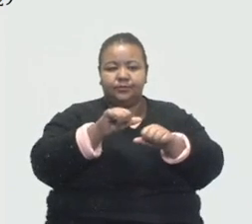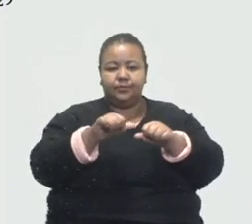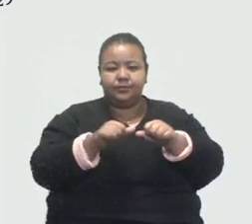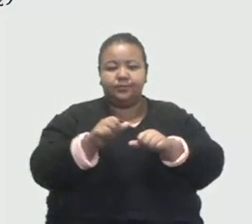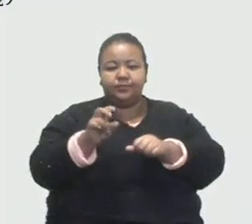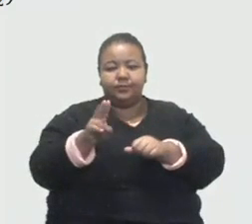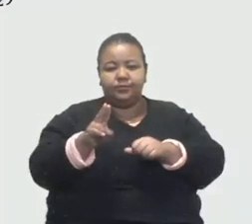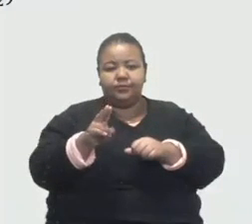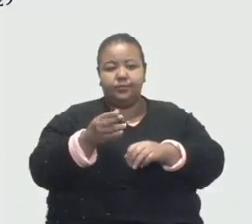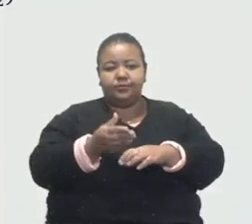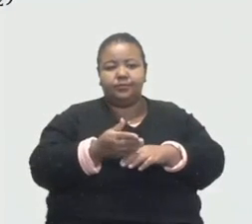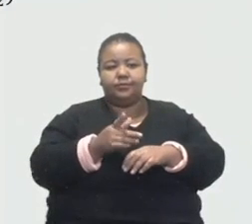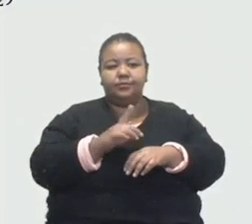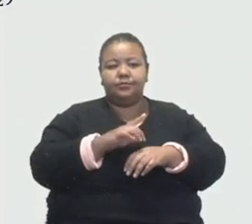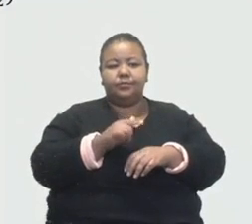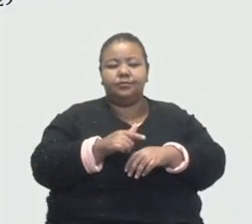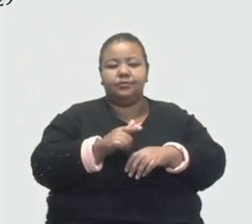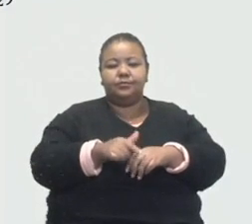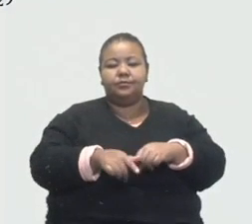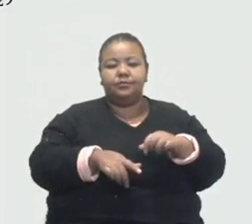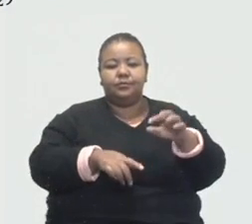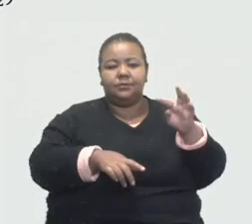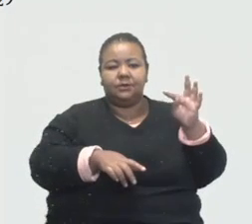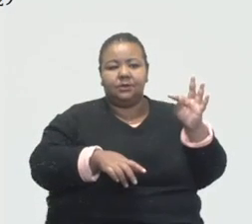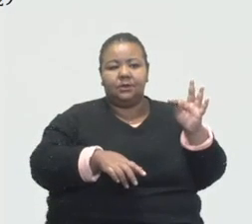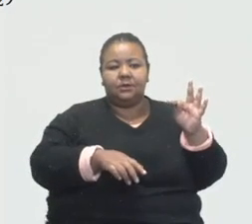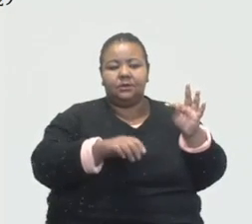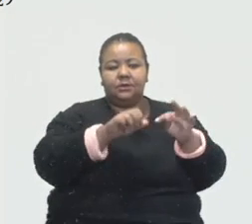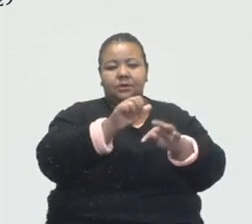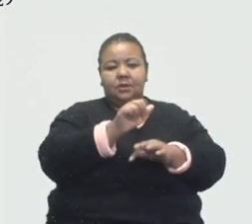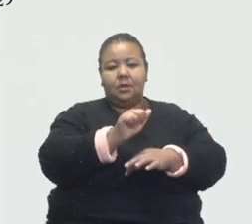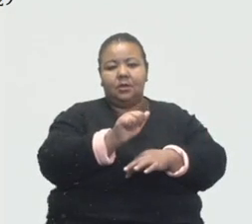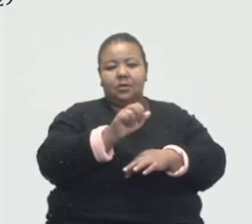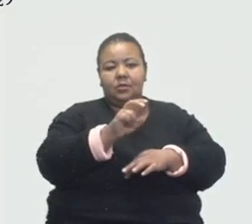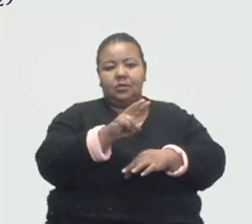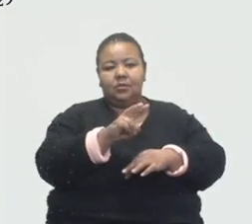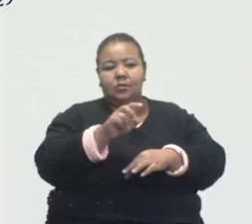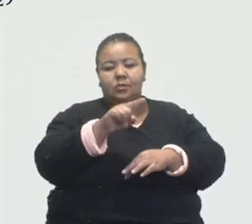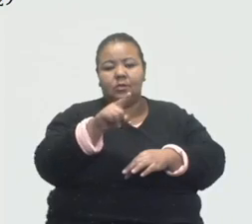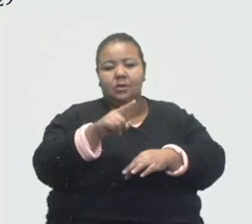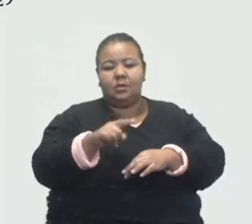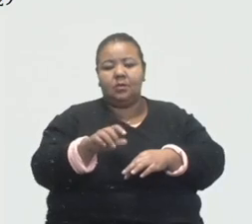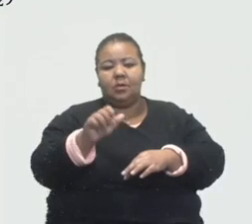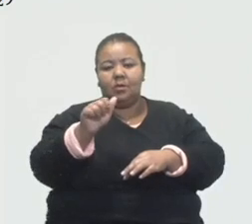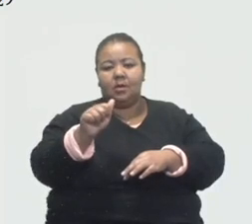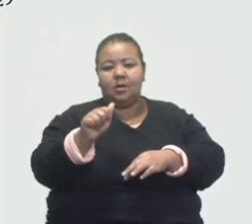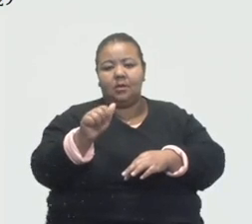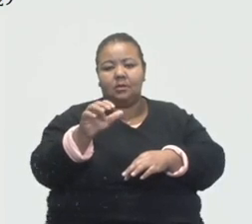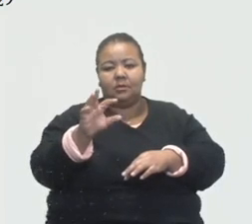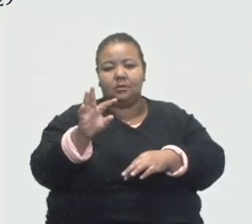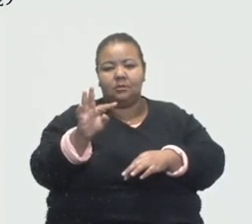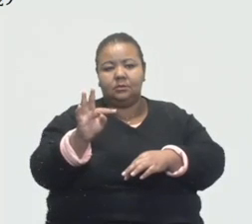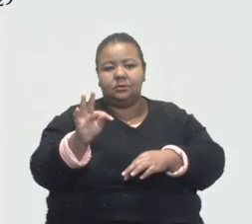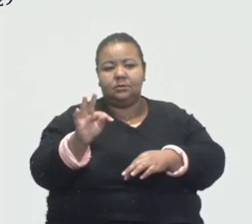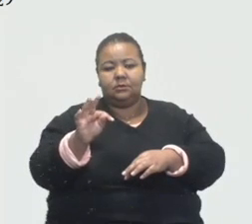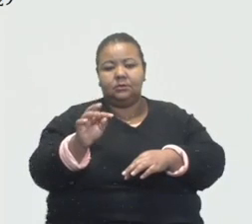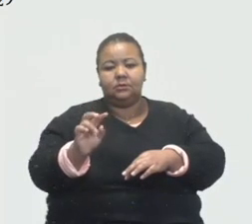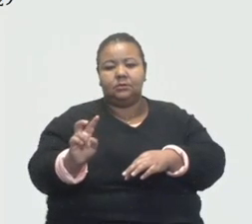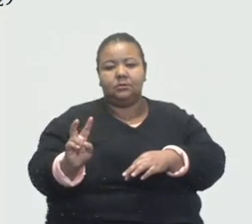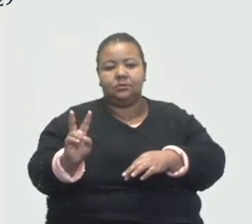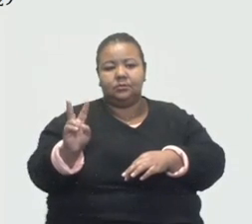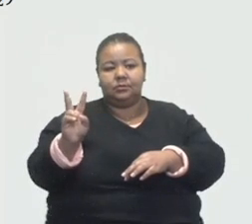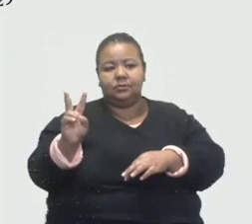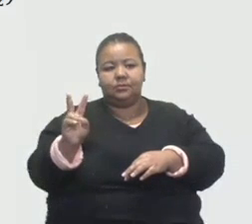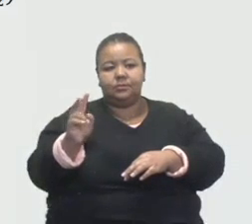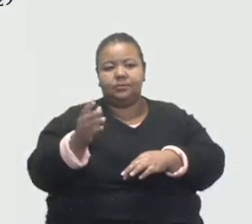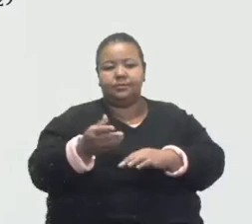u, então nós temos aqui que a transformação de alfa vezes u é a mesma coisa que fosse alfa vezes a